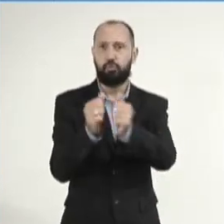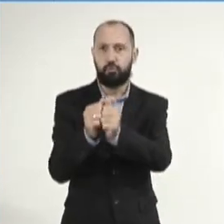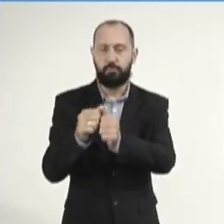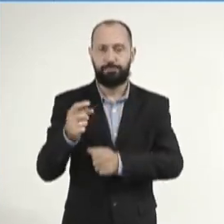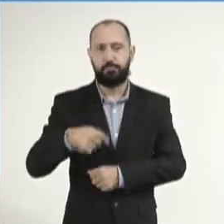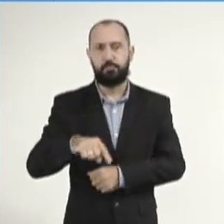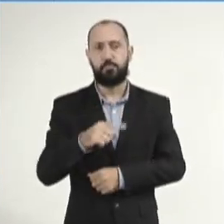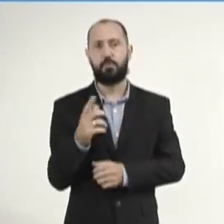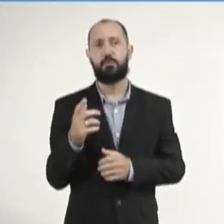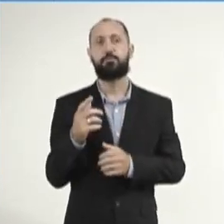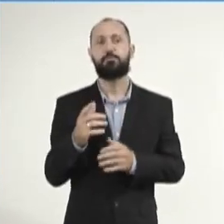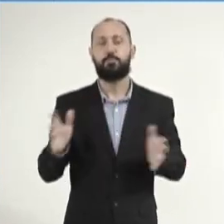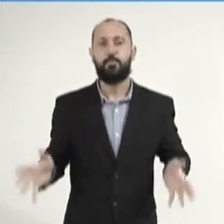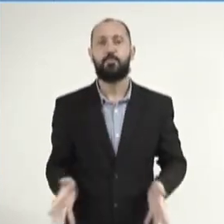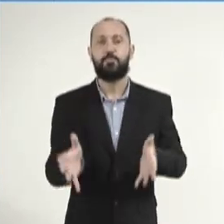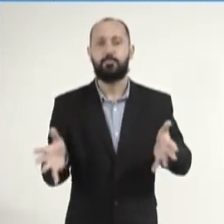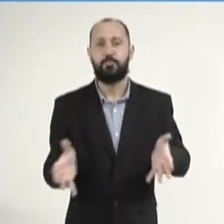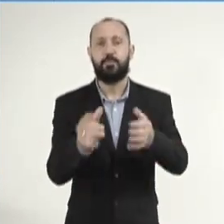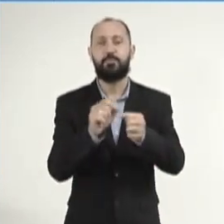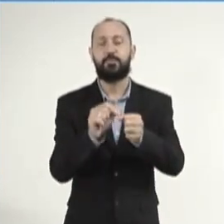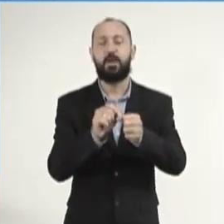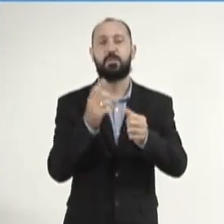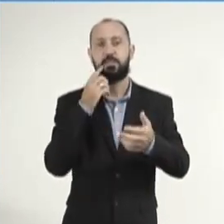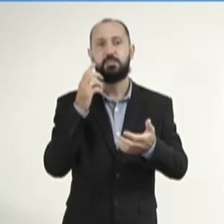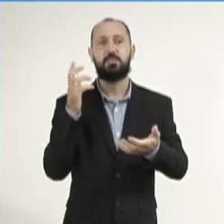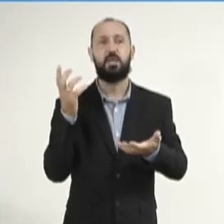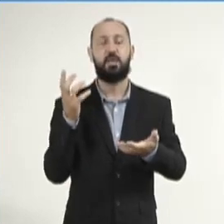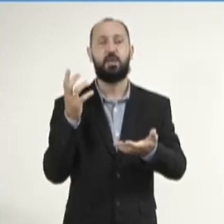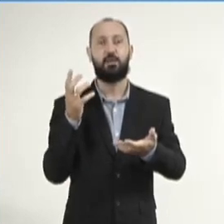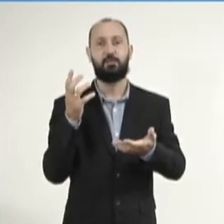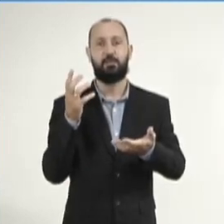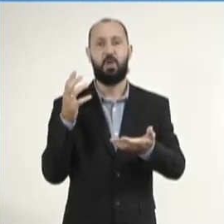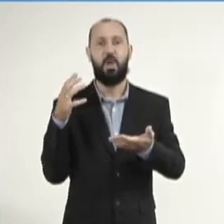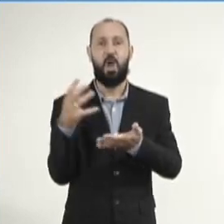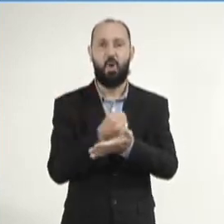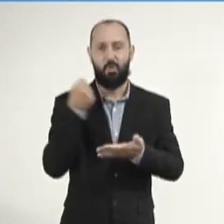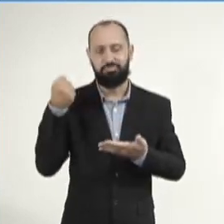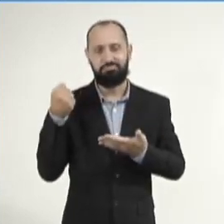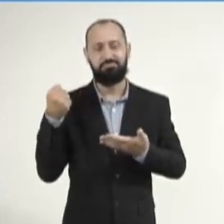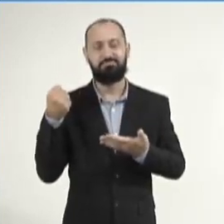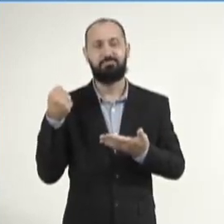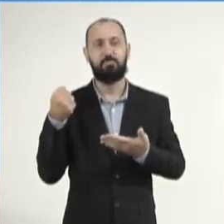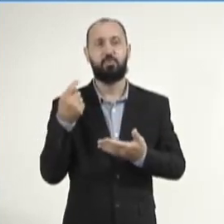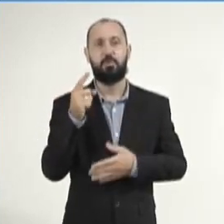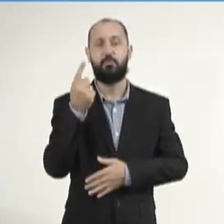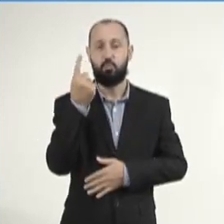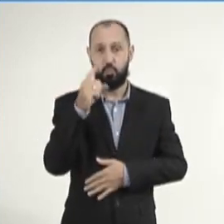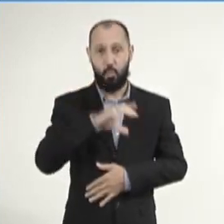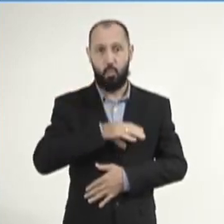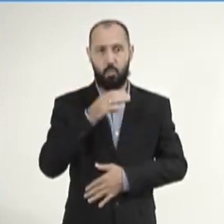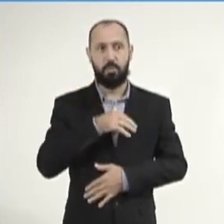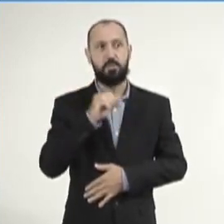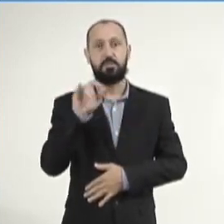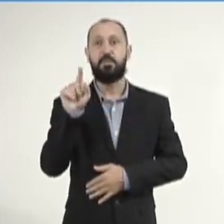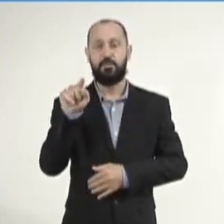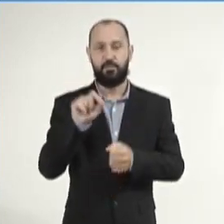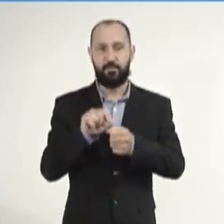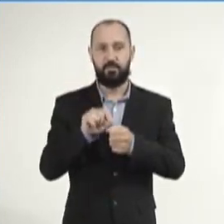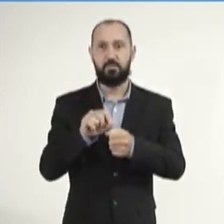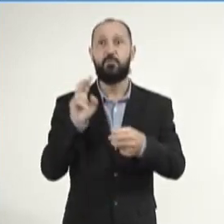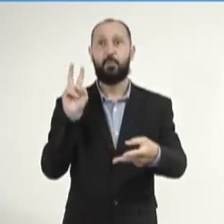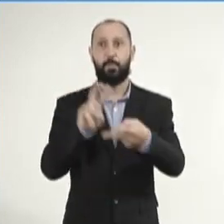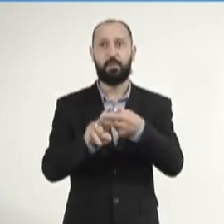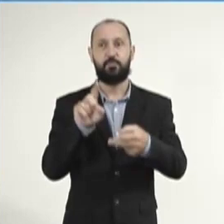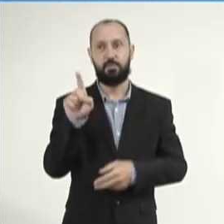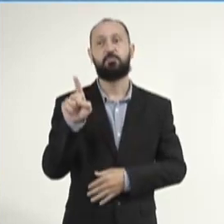volta dele, incentivando para dar o golpe, né? Só teve um lá, corajoso, que falou, se o senhor fizer isso, eu vou